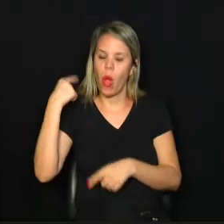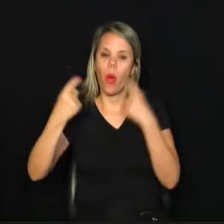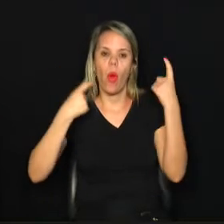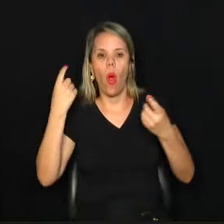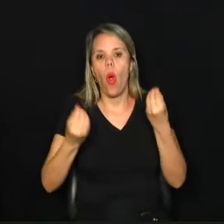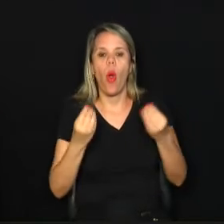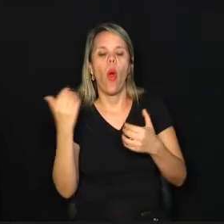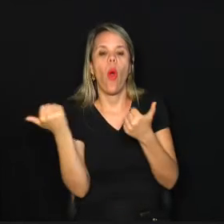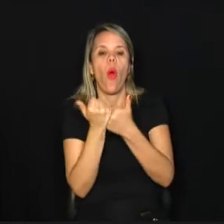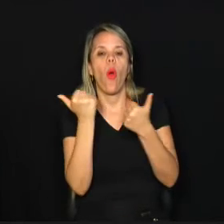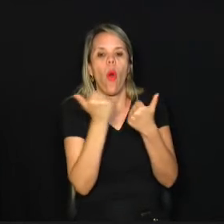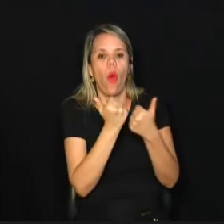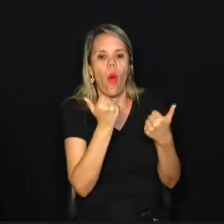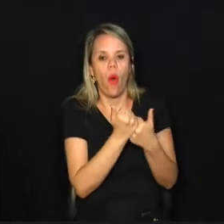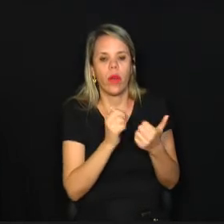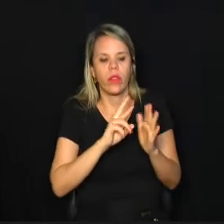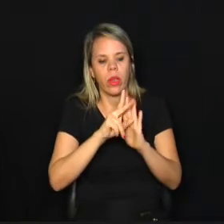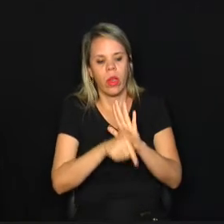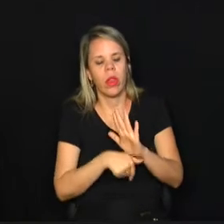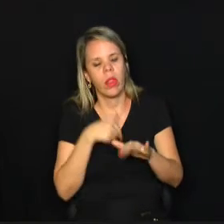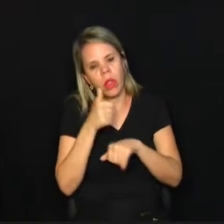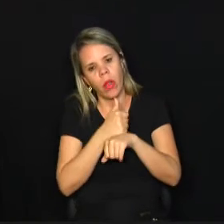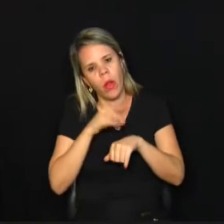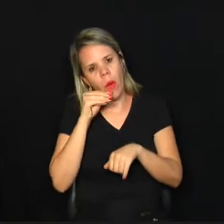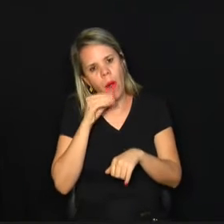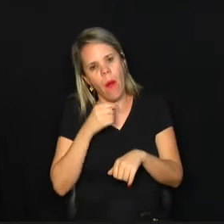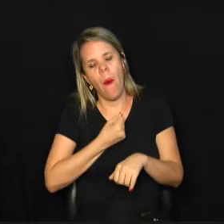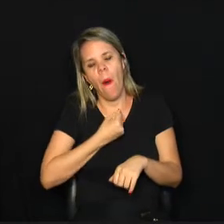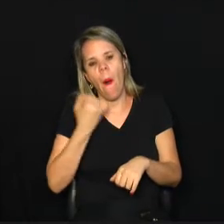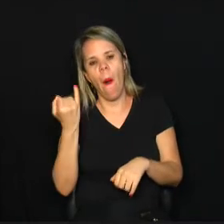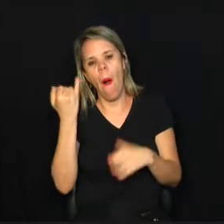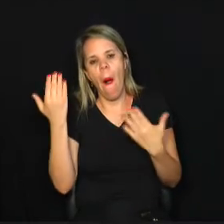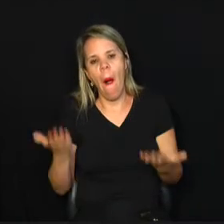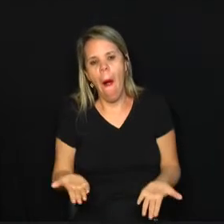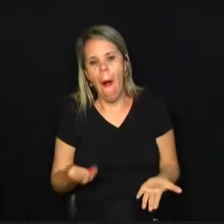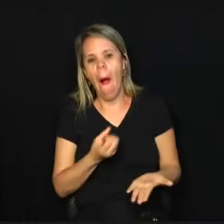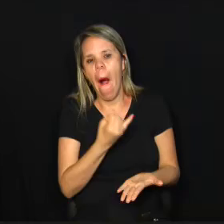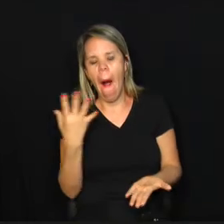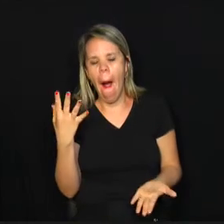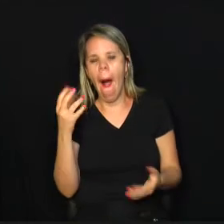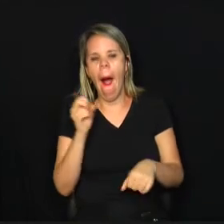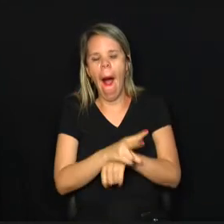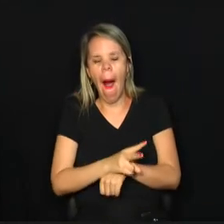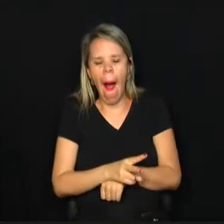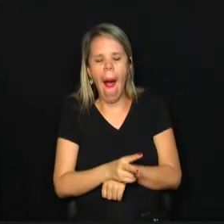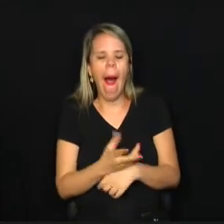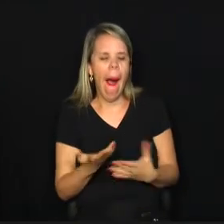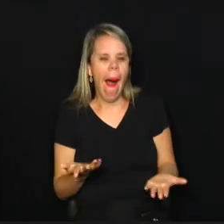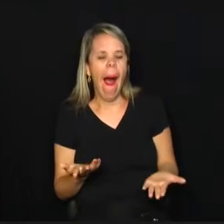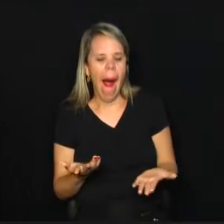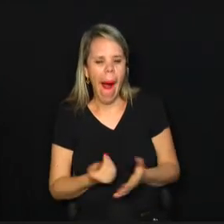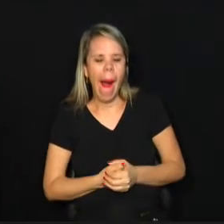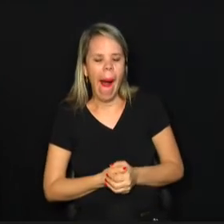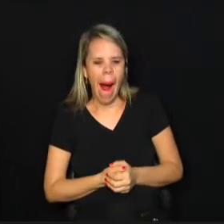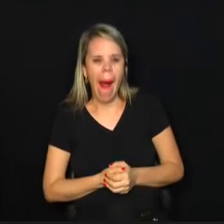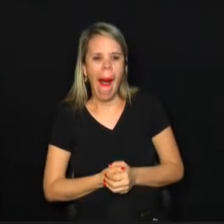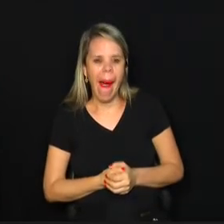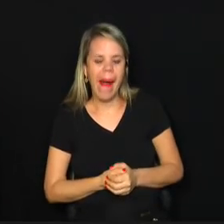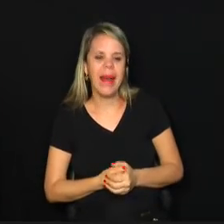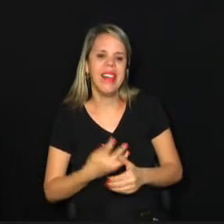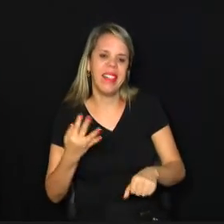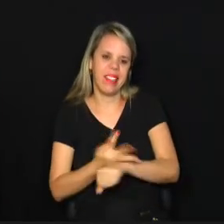a reposição de quadros, porque realmente tem um número bastante significativo de postos vagos, e esses postos vagos